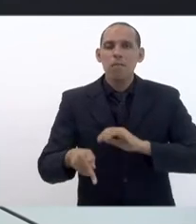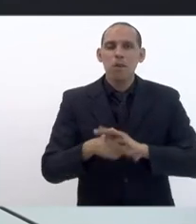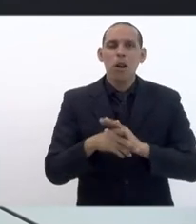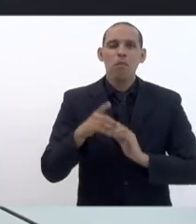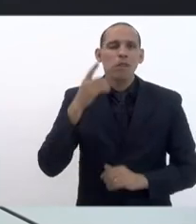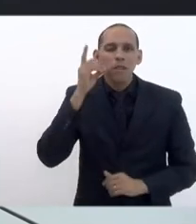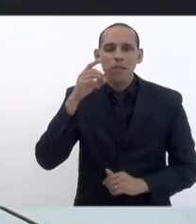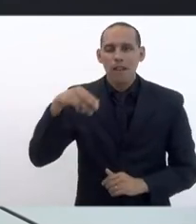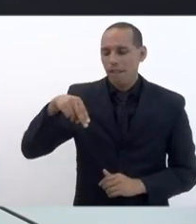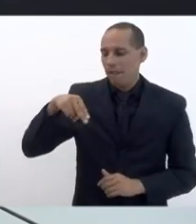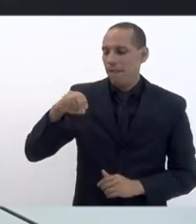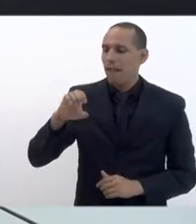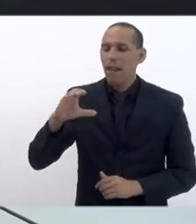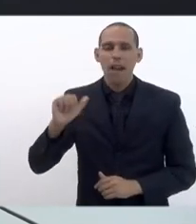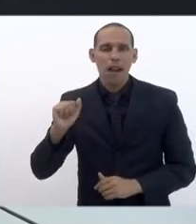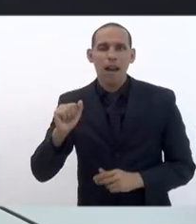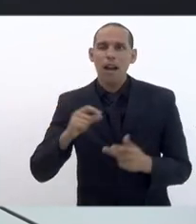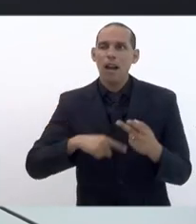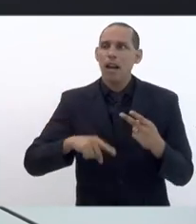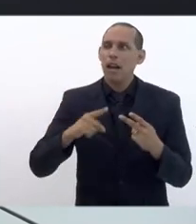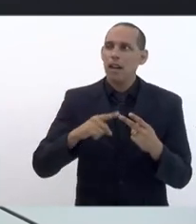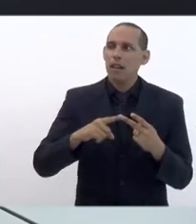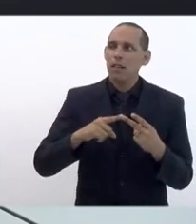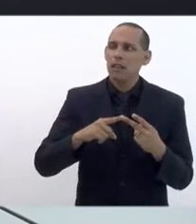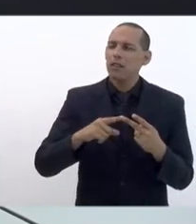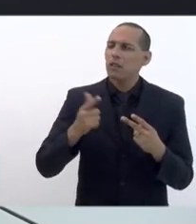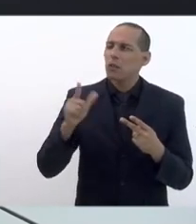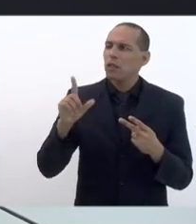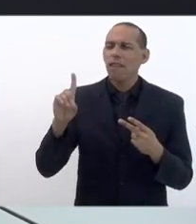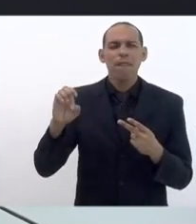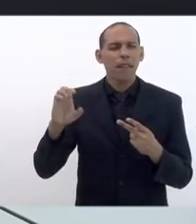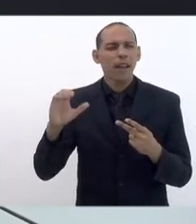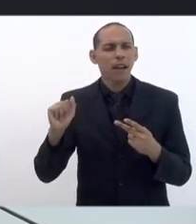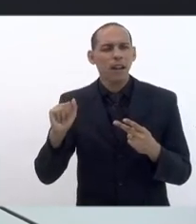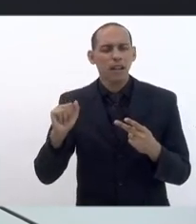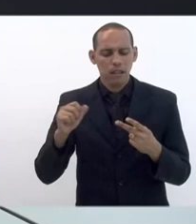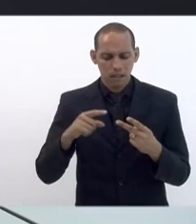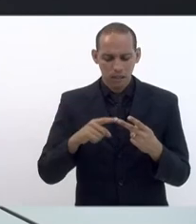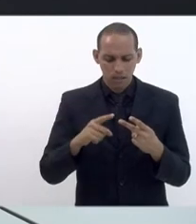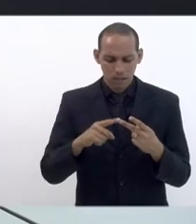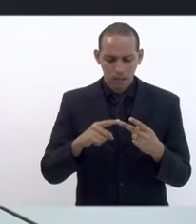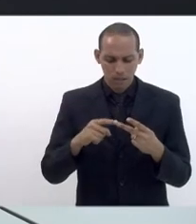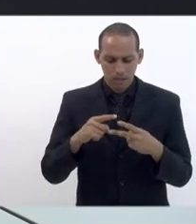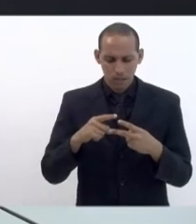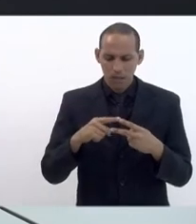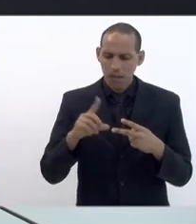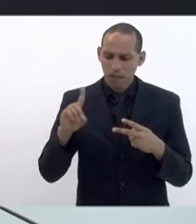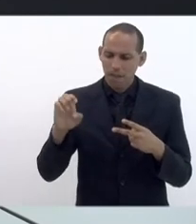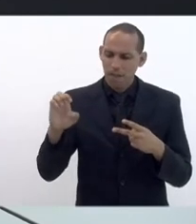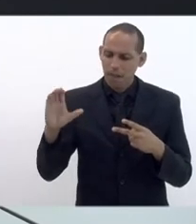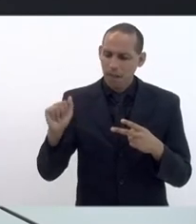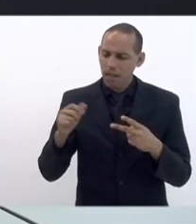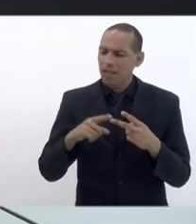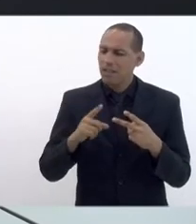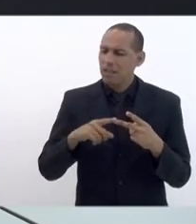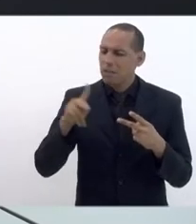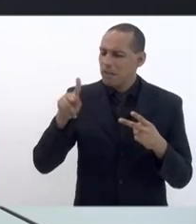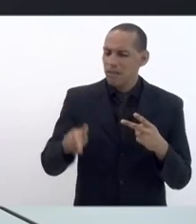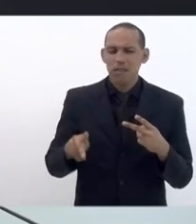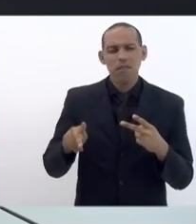Neca e do deputado... Neca e mais um. Deputado... Esse foi presidente da